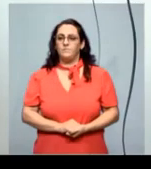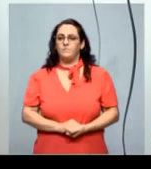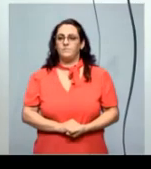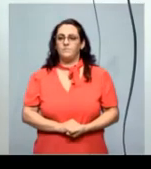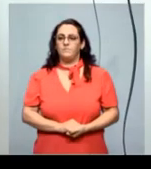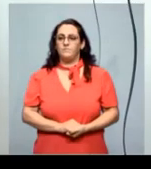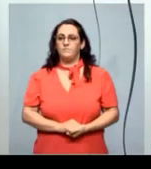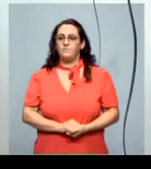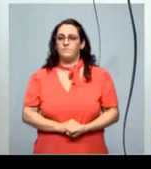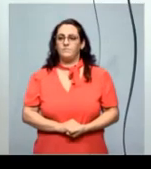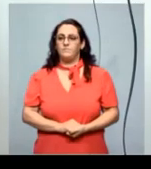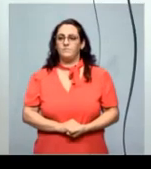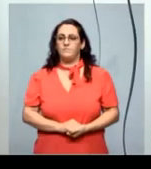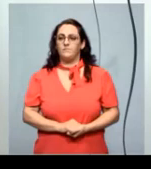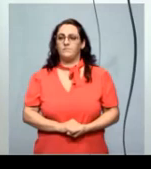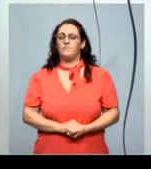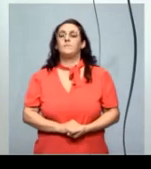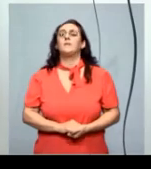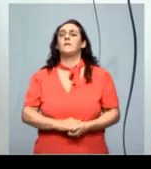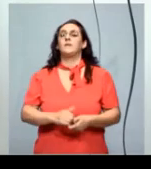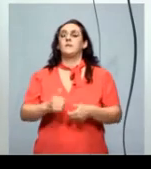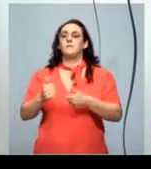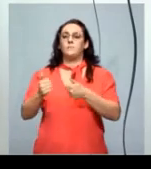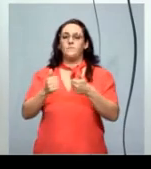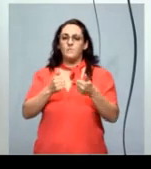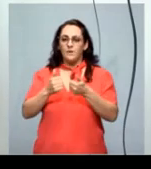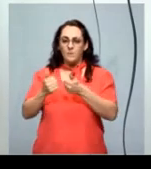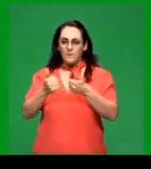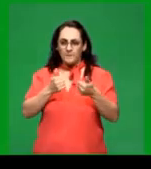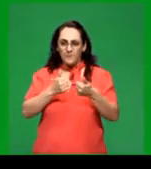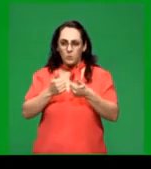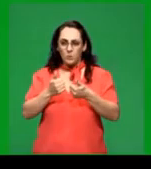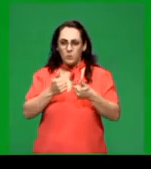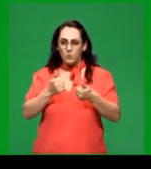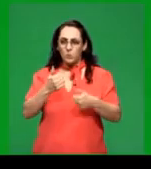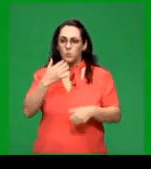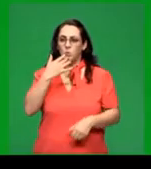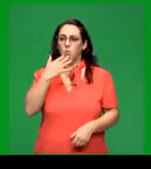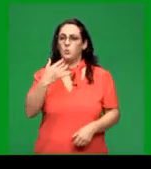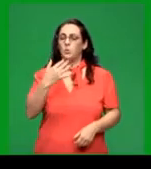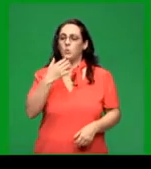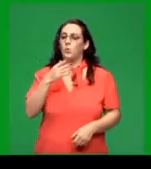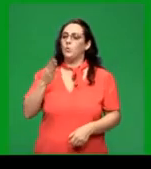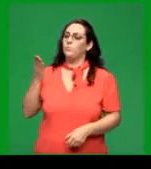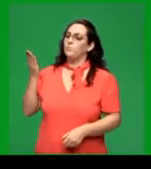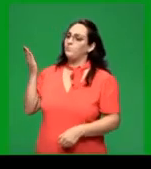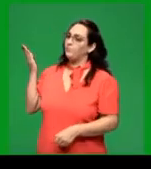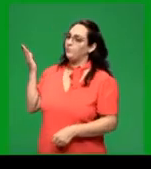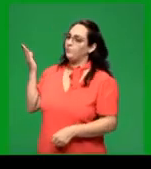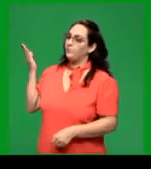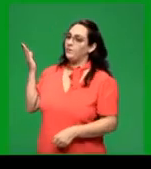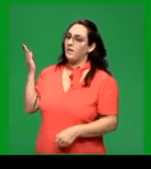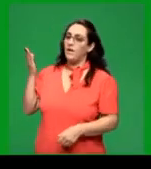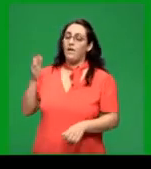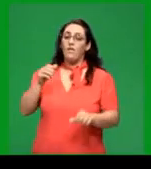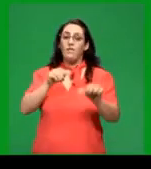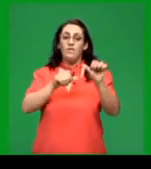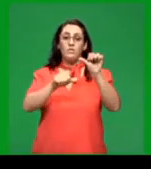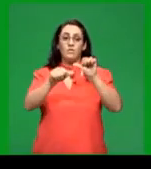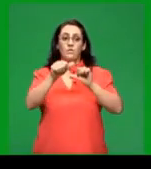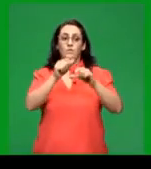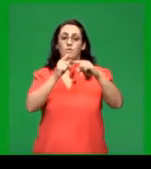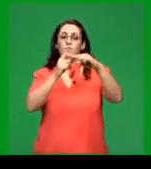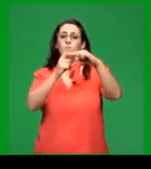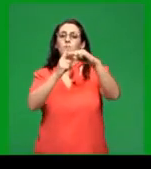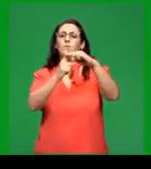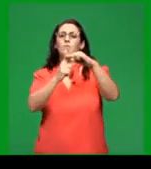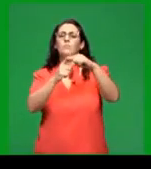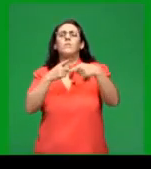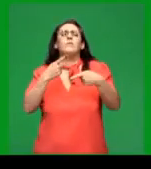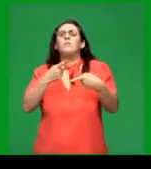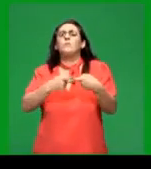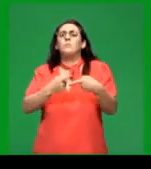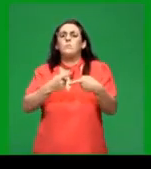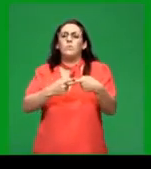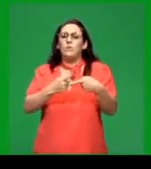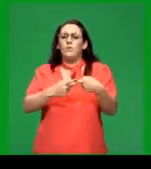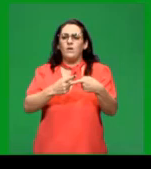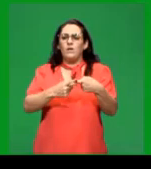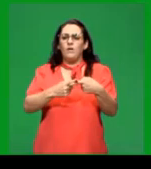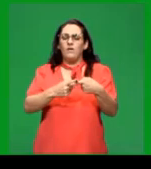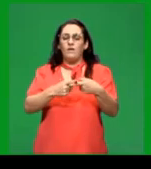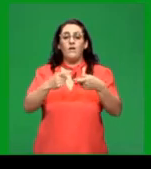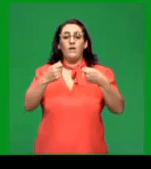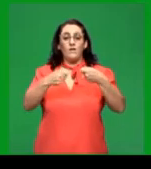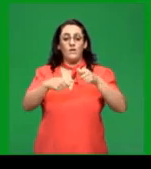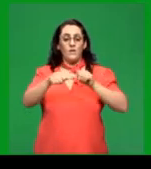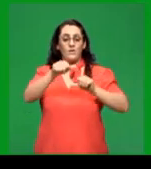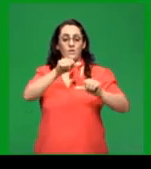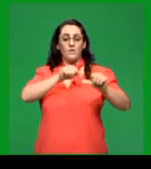Vamos ver como é que tá a cor aqui. Tá dando para ver? Esse menos, né, vai ficar mais. Por quê? Eu vou ter que trocar o